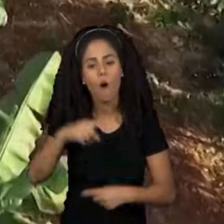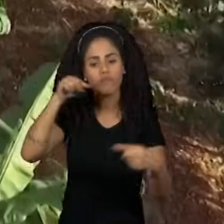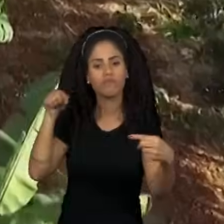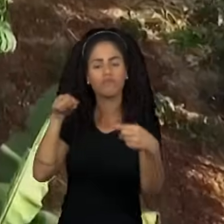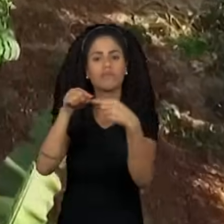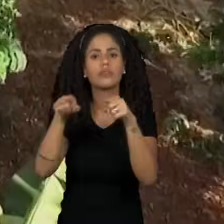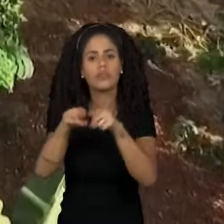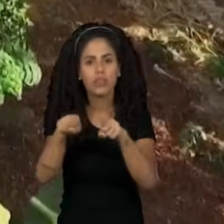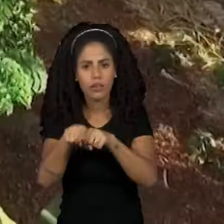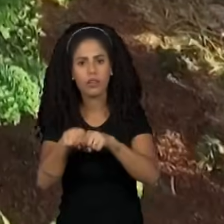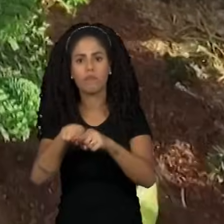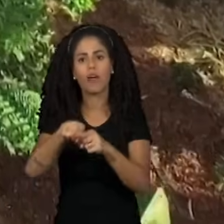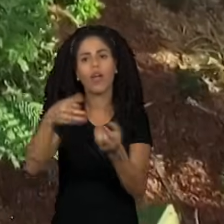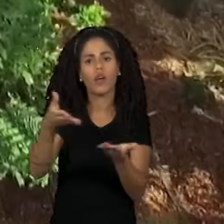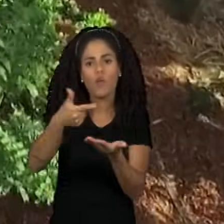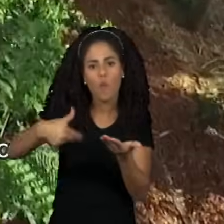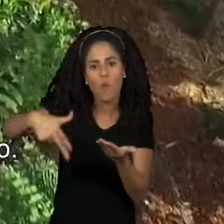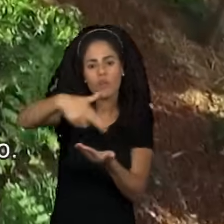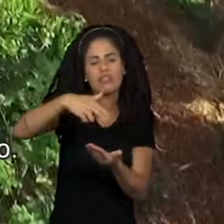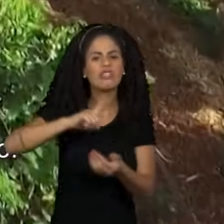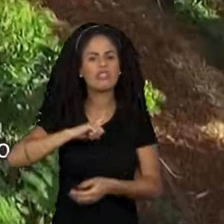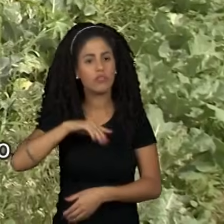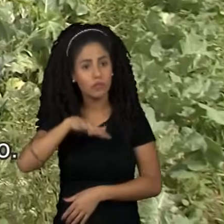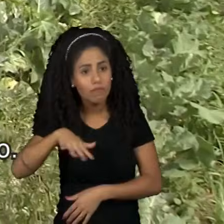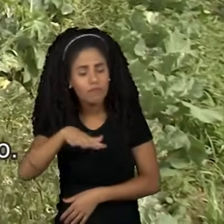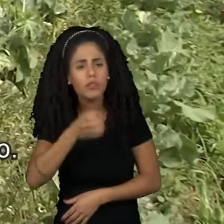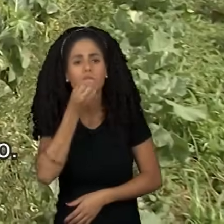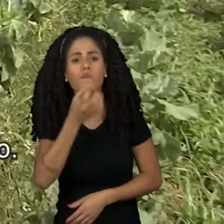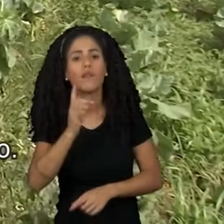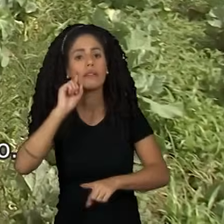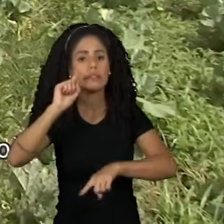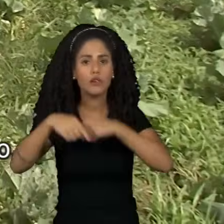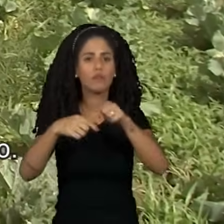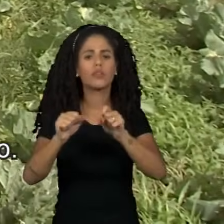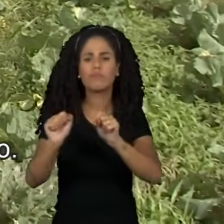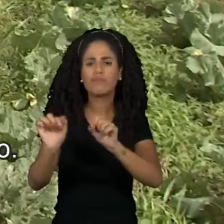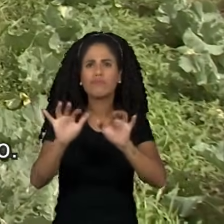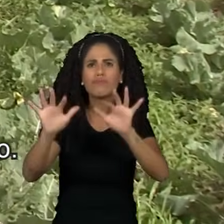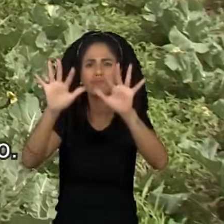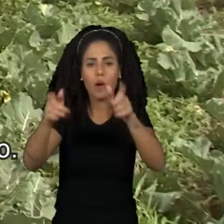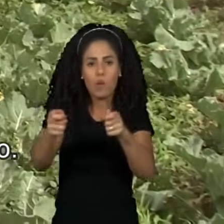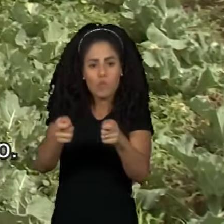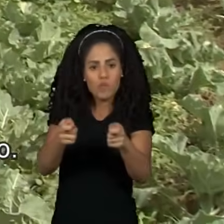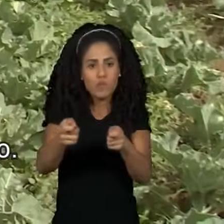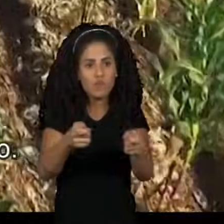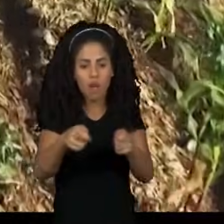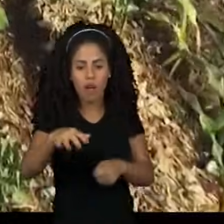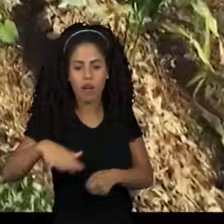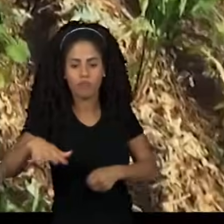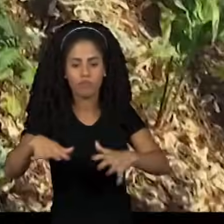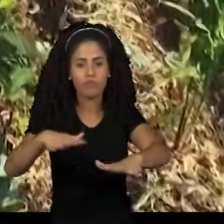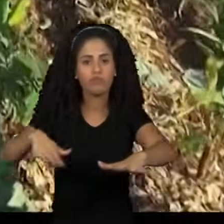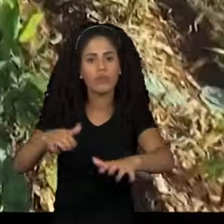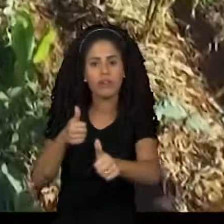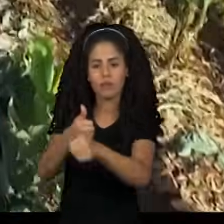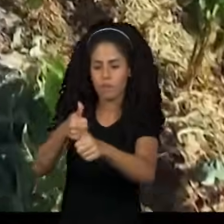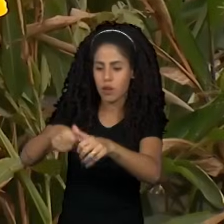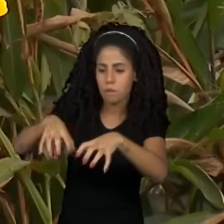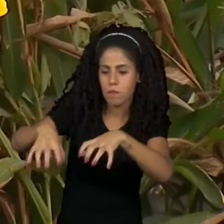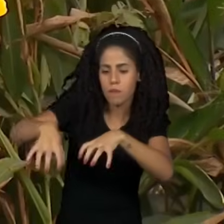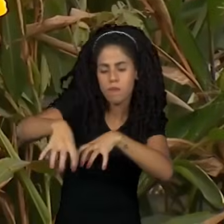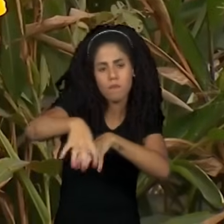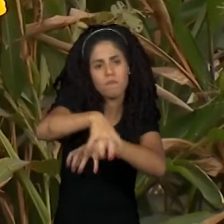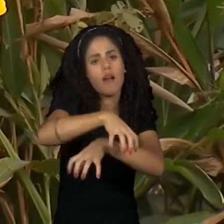sem algum adubo aí fora, e produção comparável às áreas do entorno e,